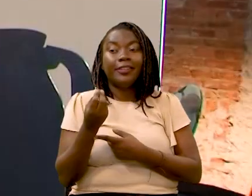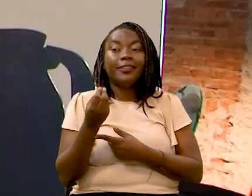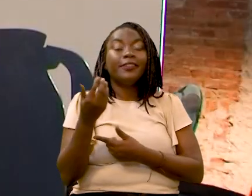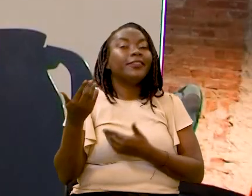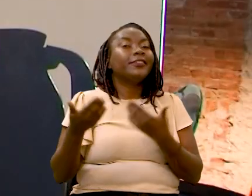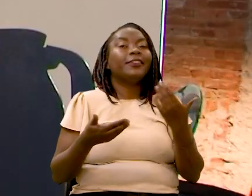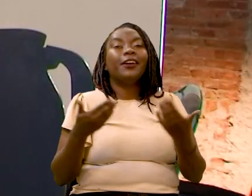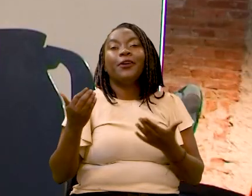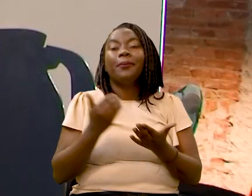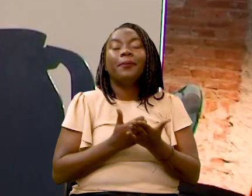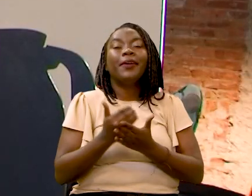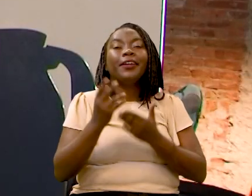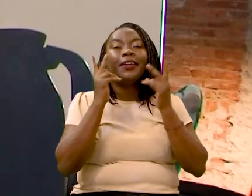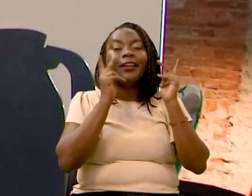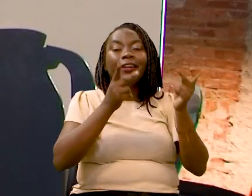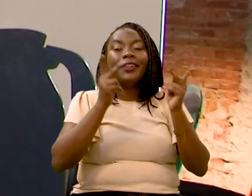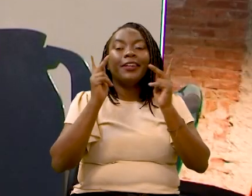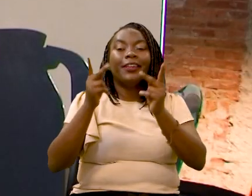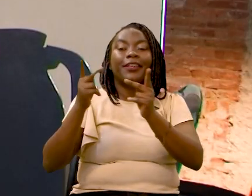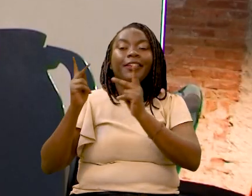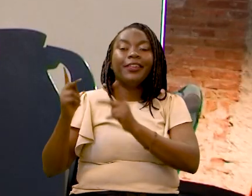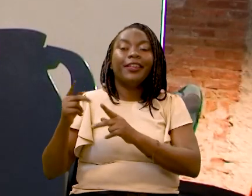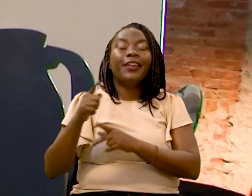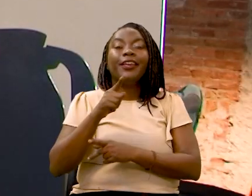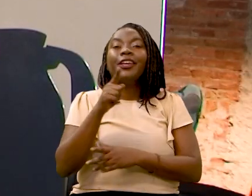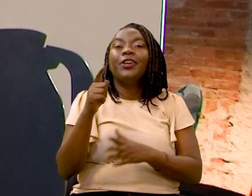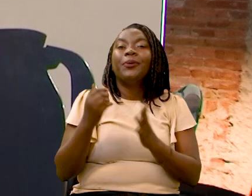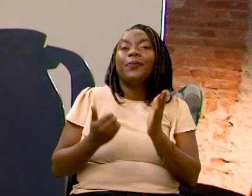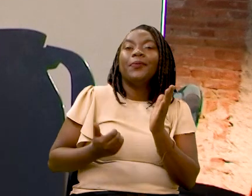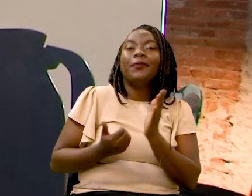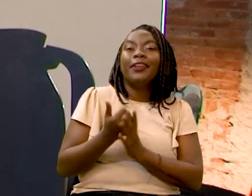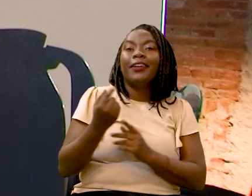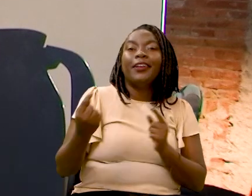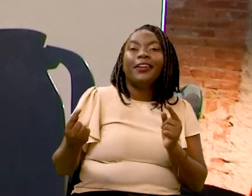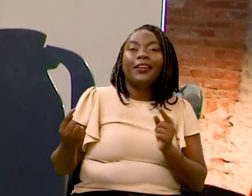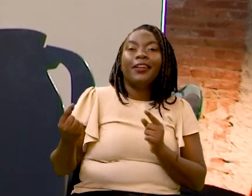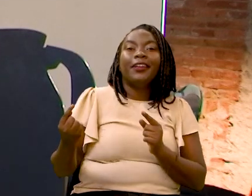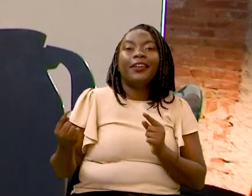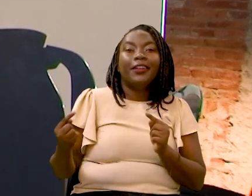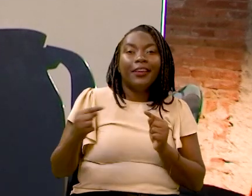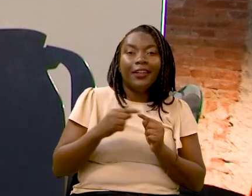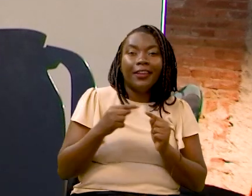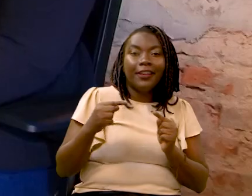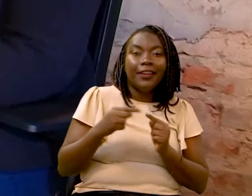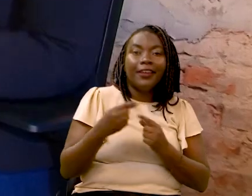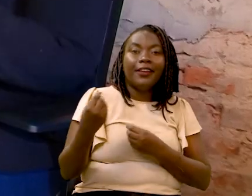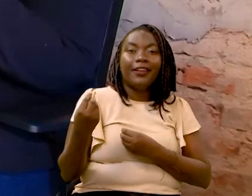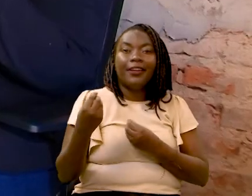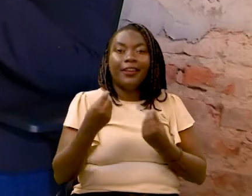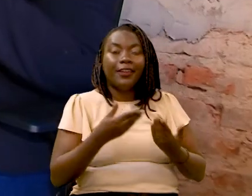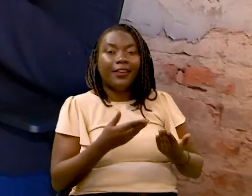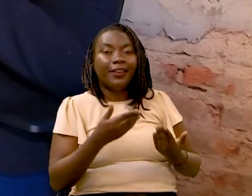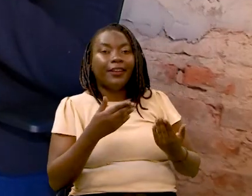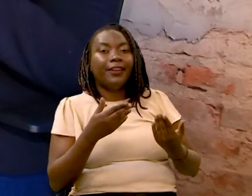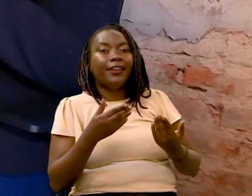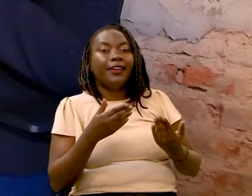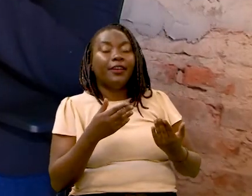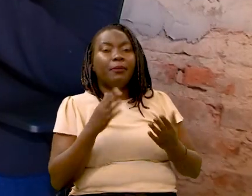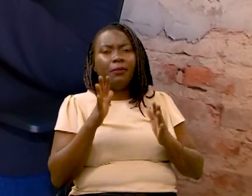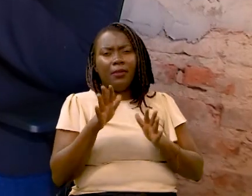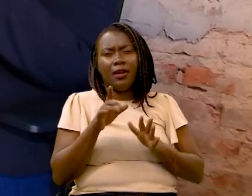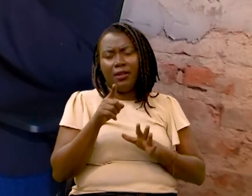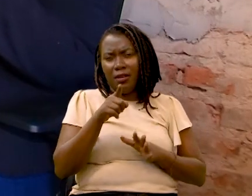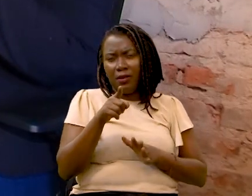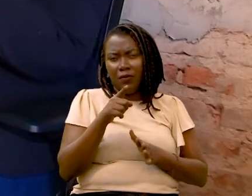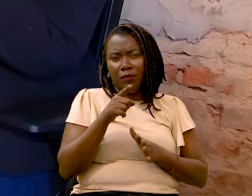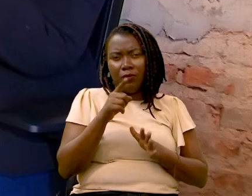Sim. E aí comecei a visitá-los, eles começaram a consignar as obras para mim. Mas já logo no